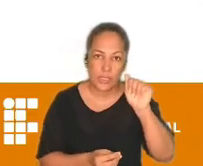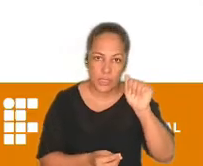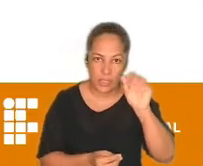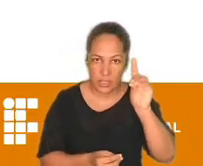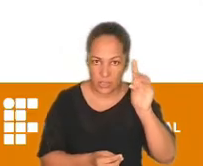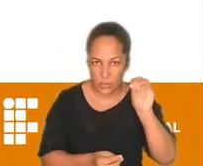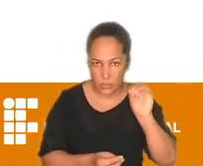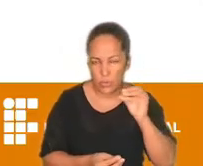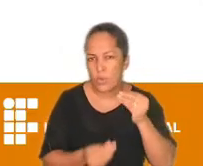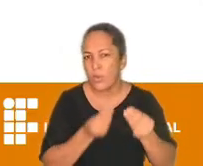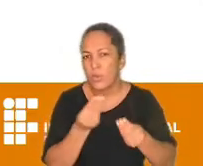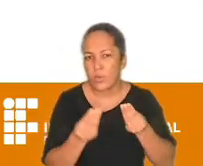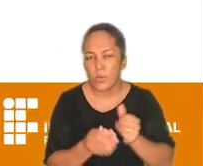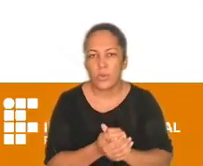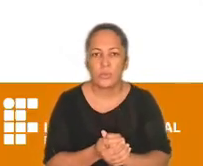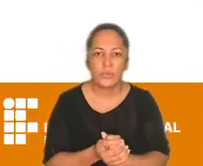Ao formato do dado